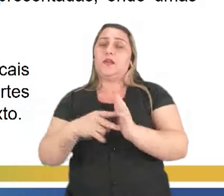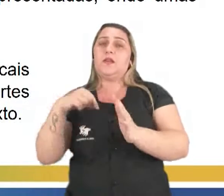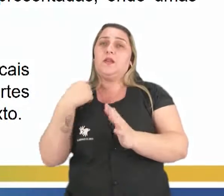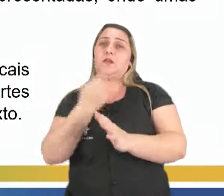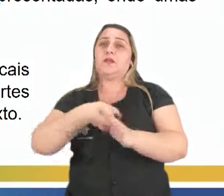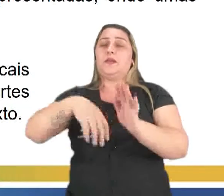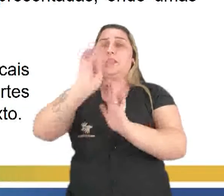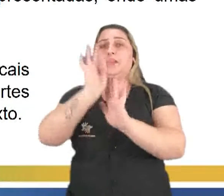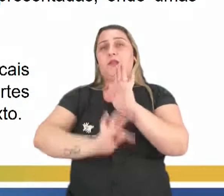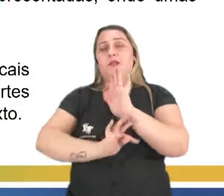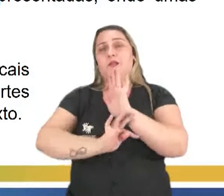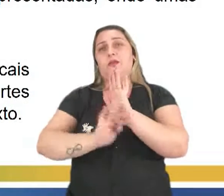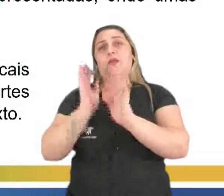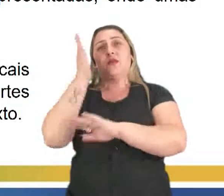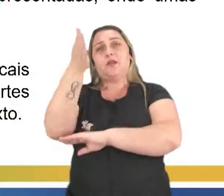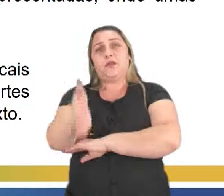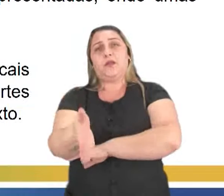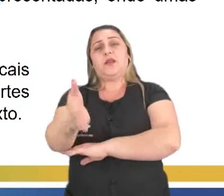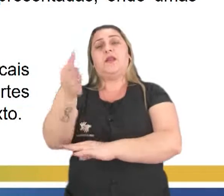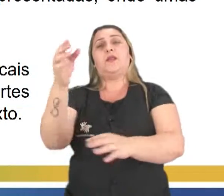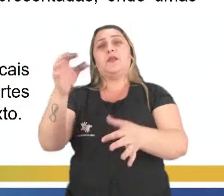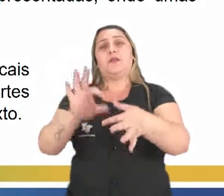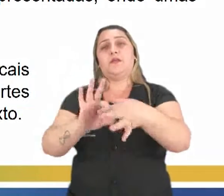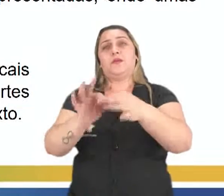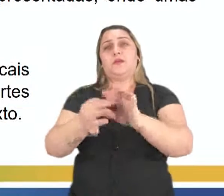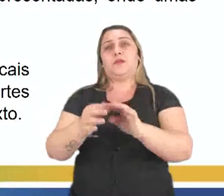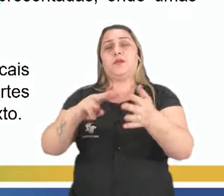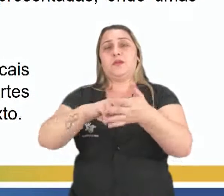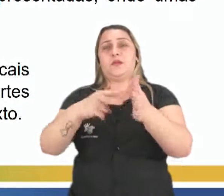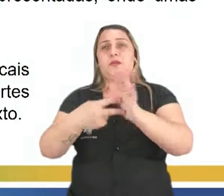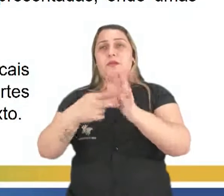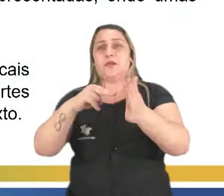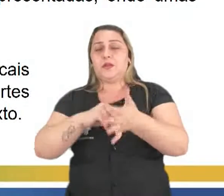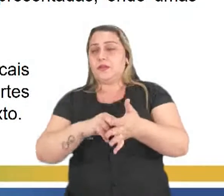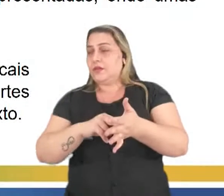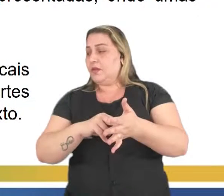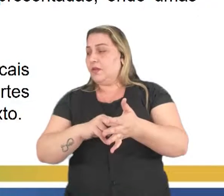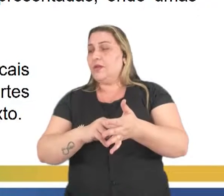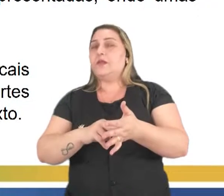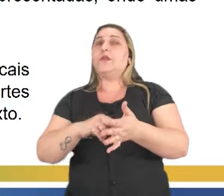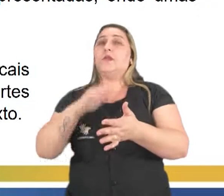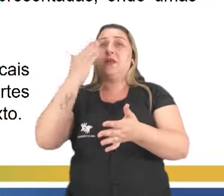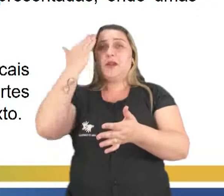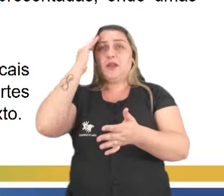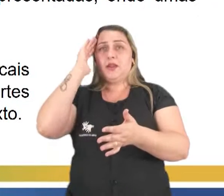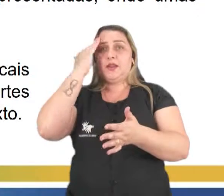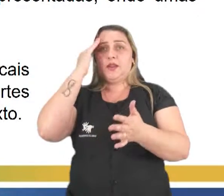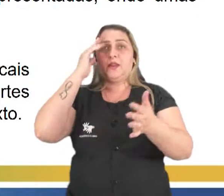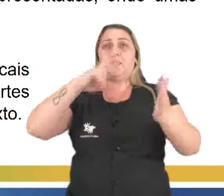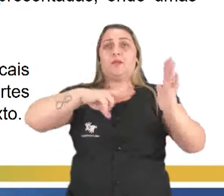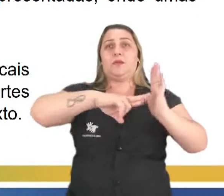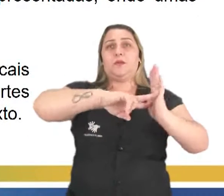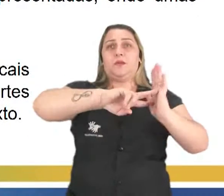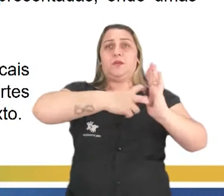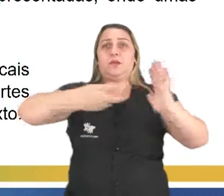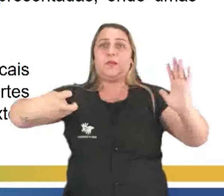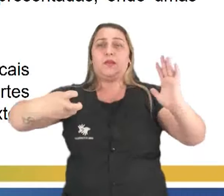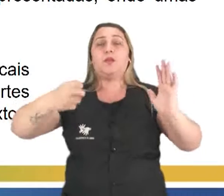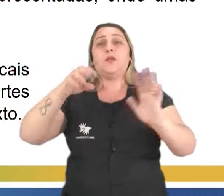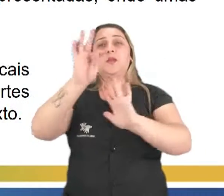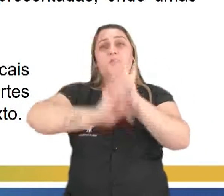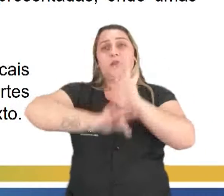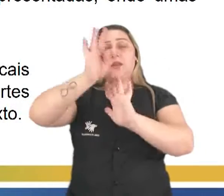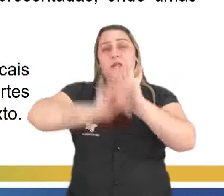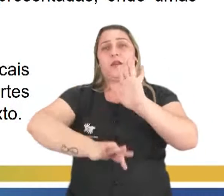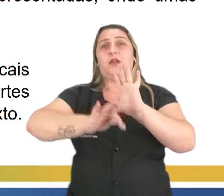ou seja, está diretamente relacionada com a significância e com a interpretabilidade de um texto. A